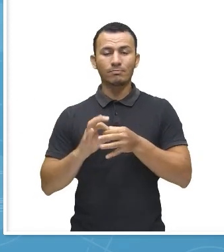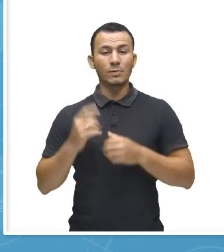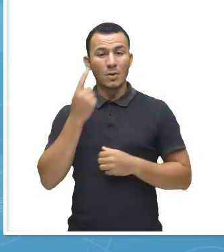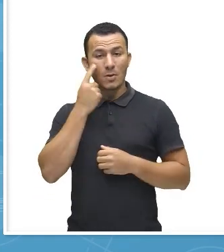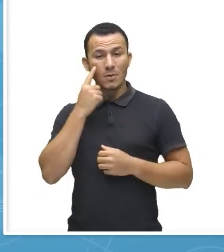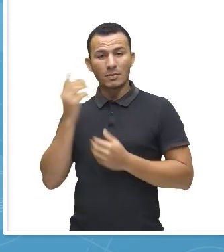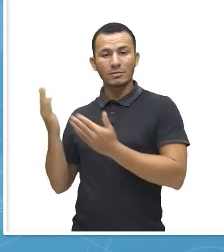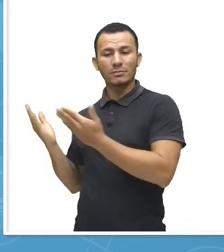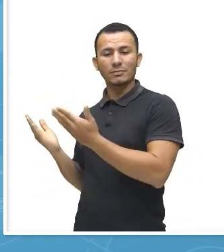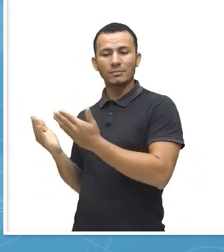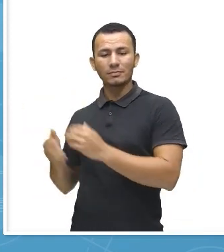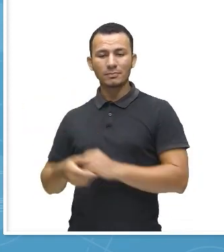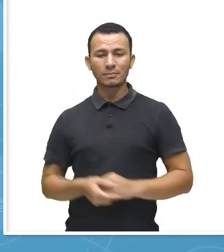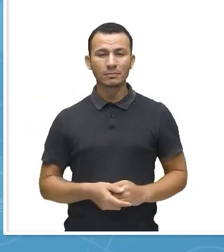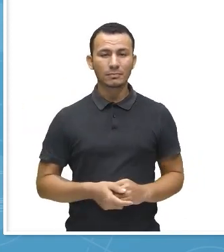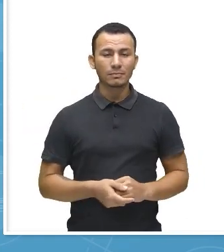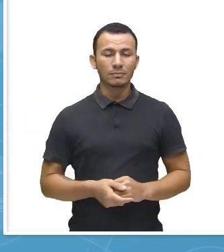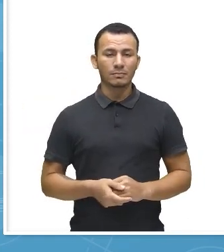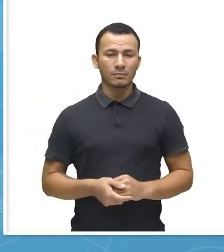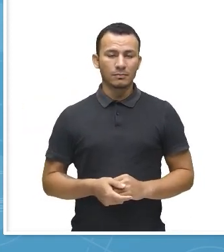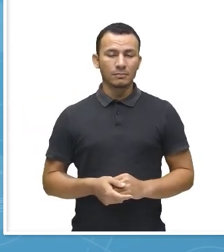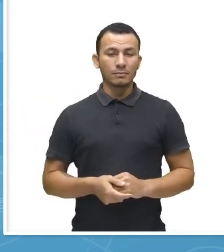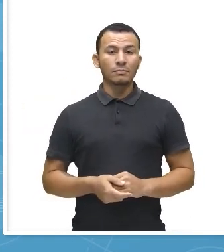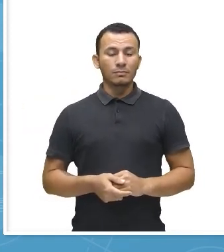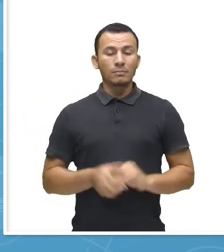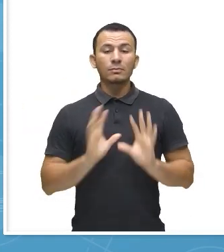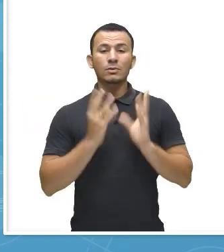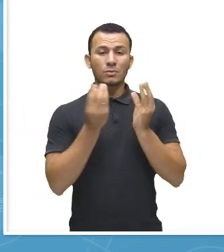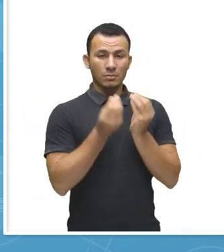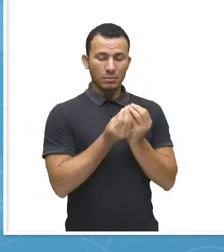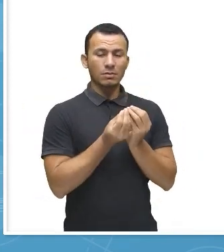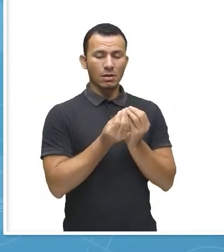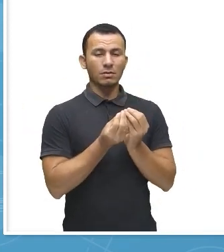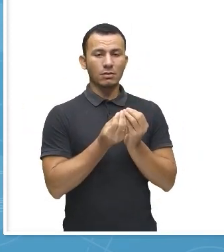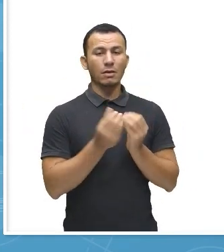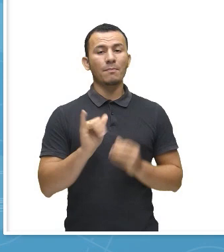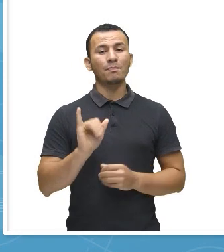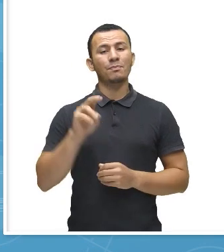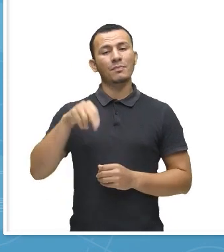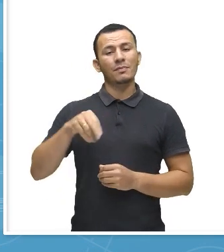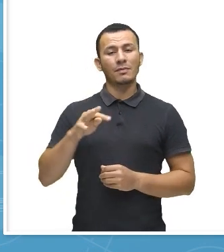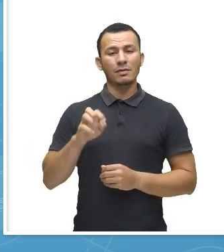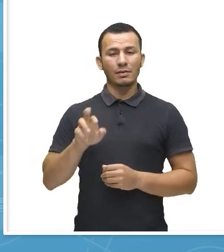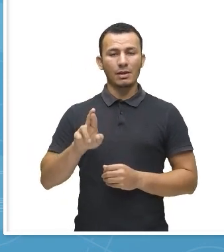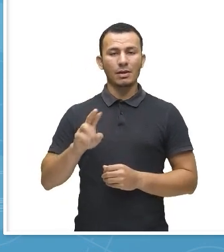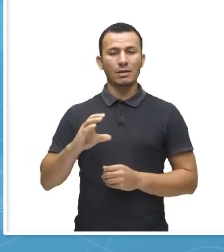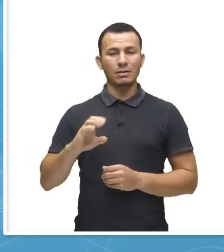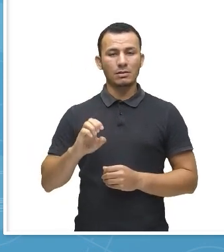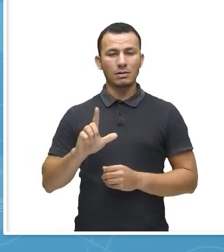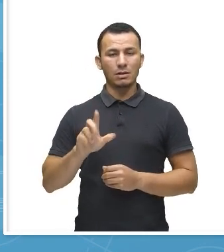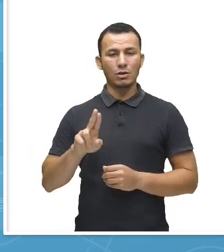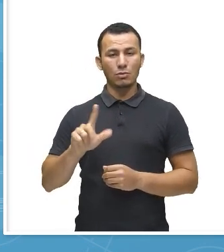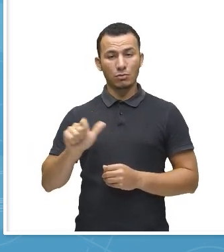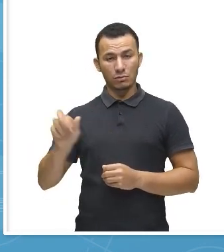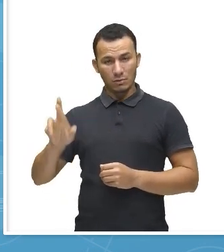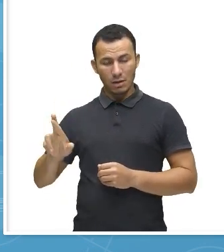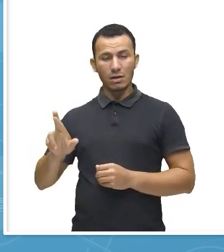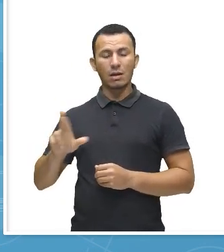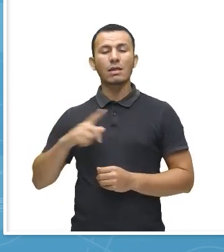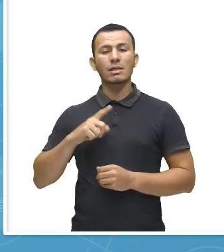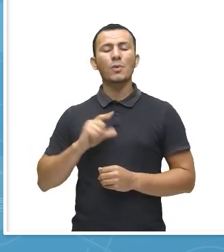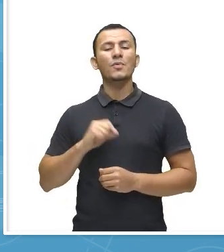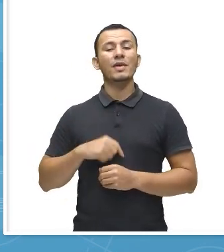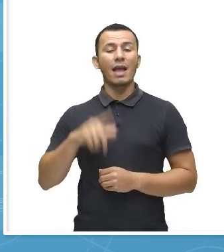imagem. A substância intercelular, então, ela é formada principalmente de